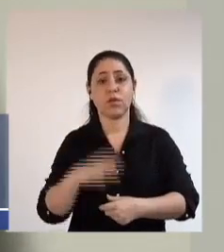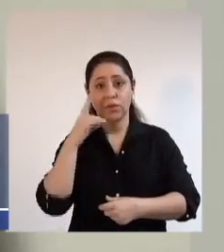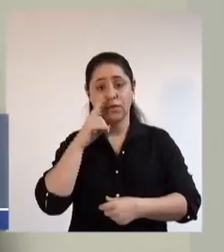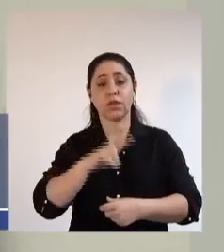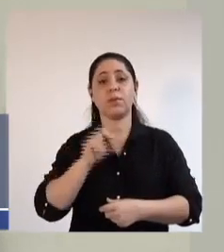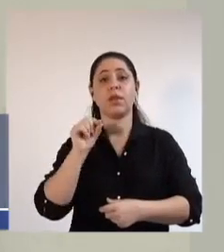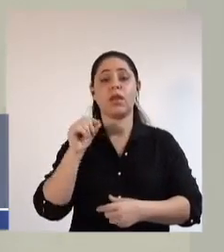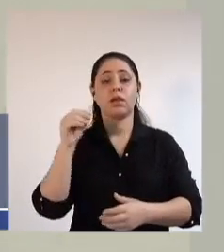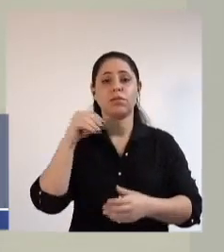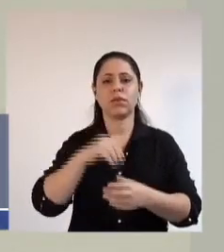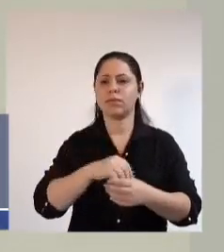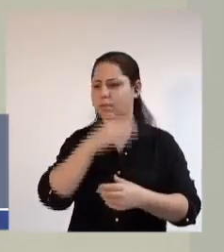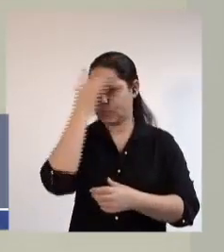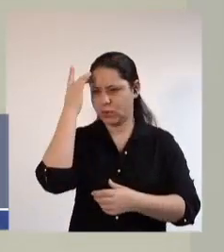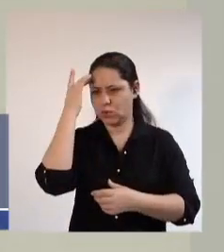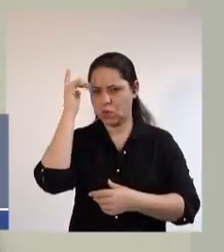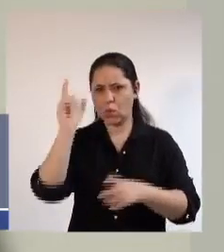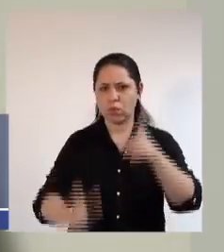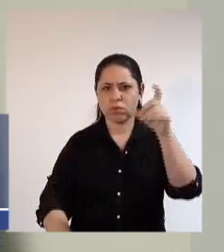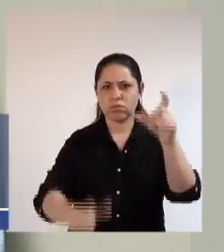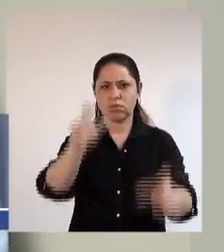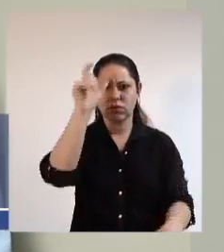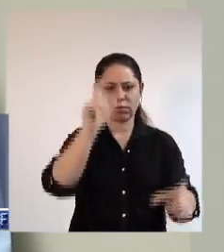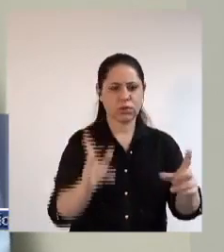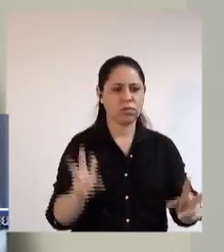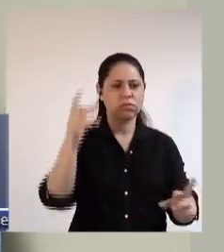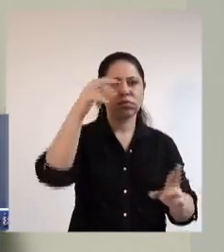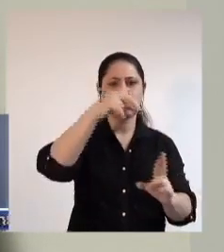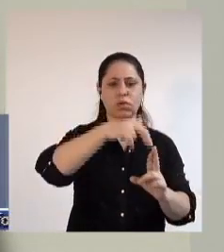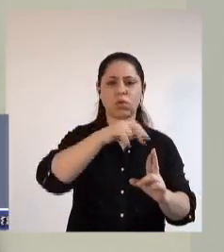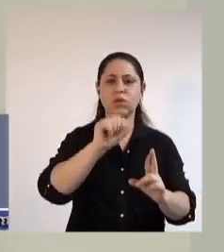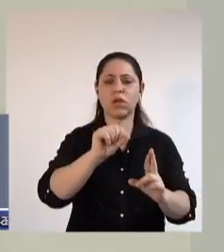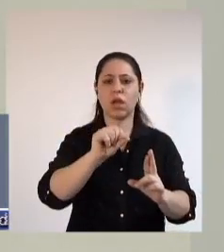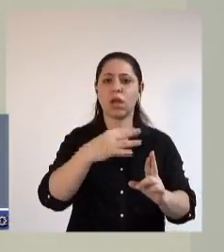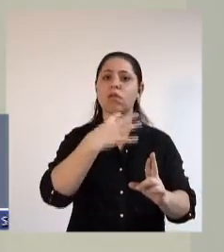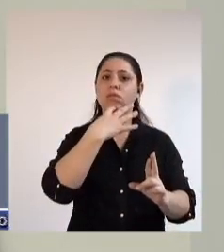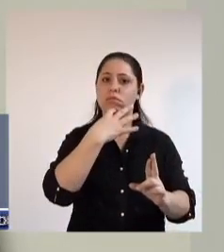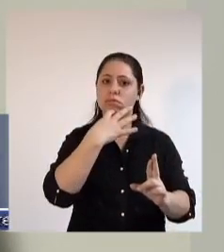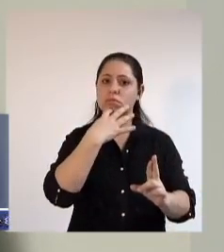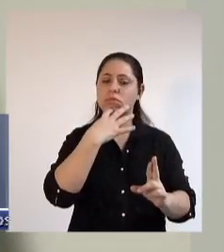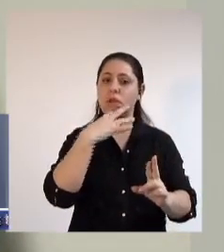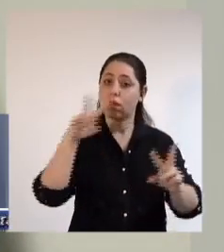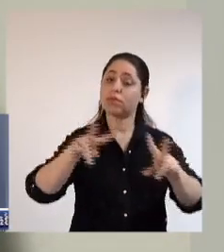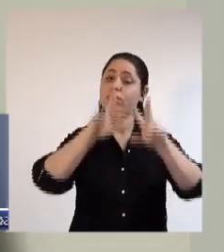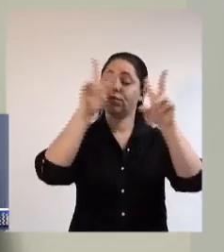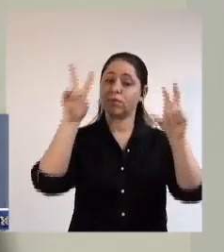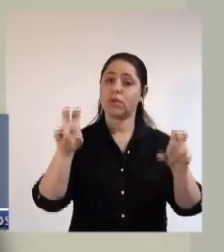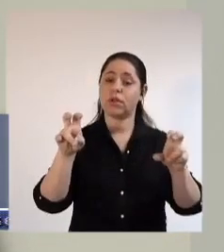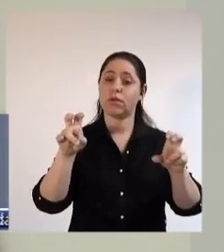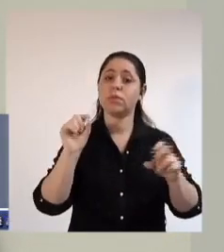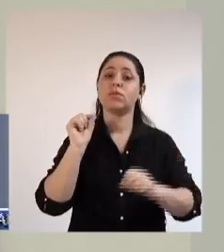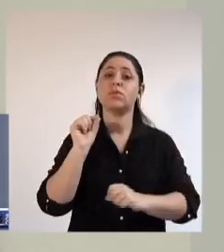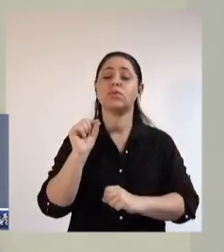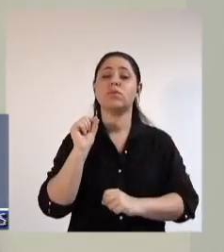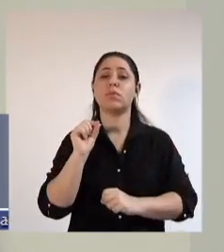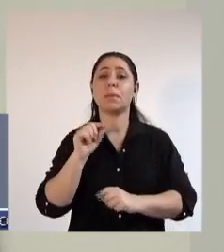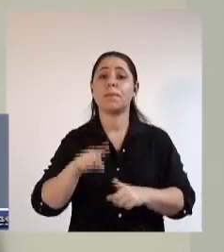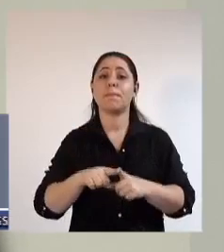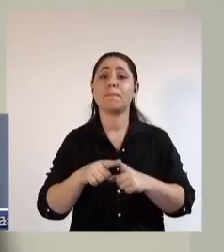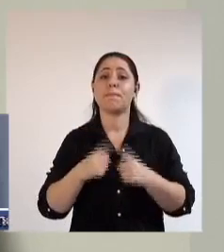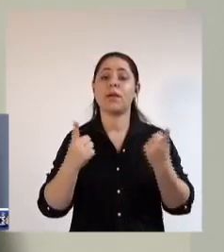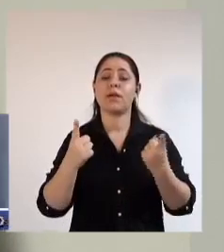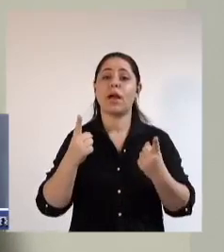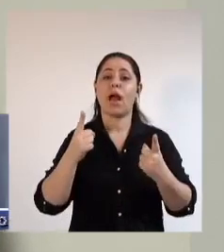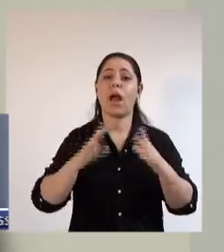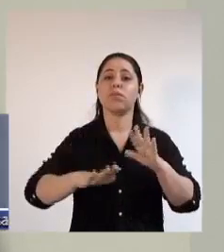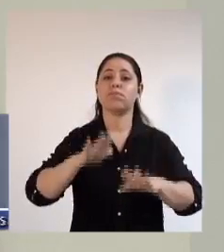dentro da pessoas que aqui estão representando que grande parte conhece é o tema é mas às